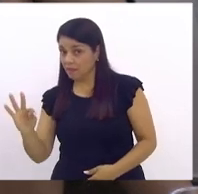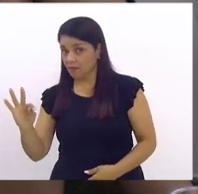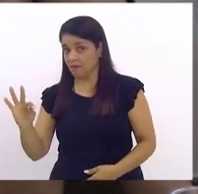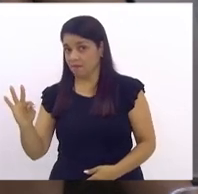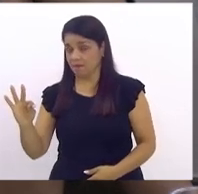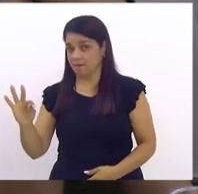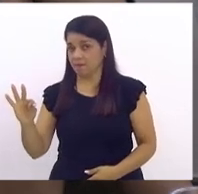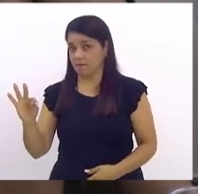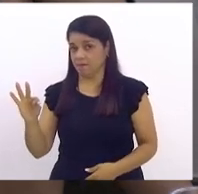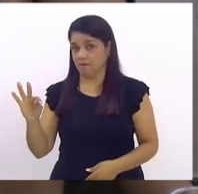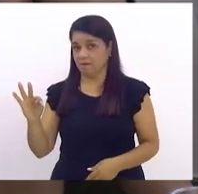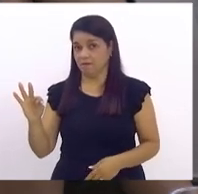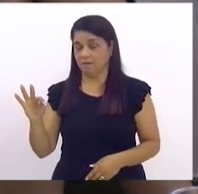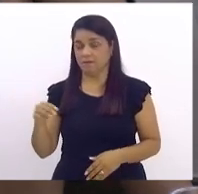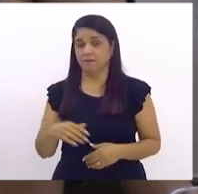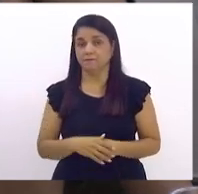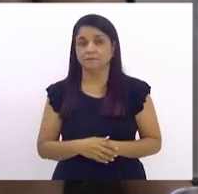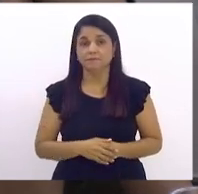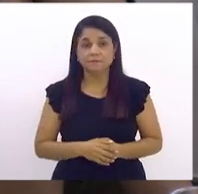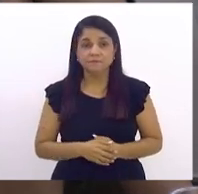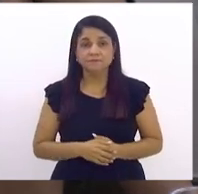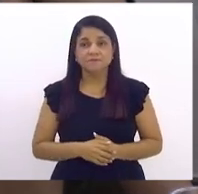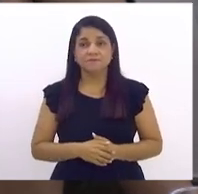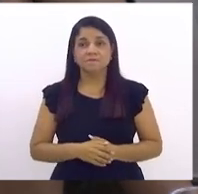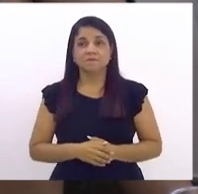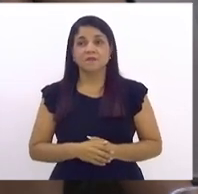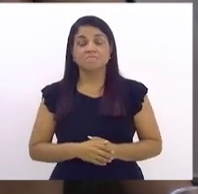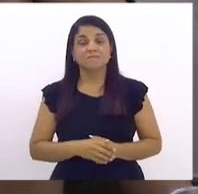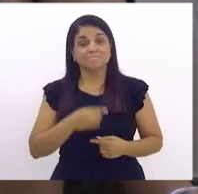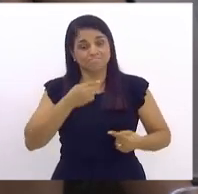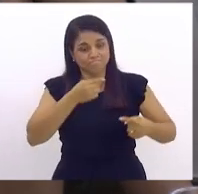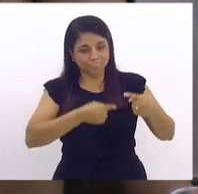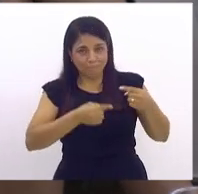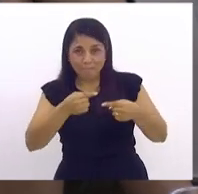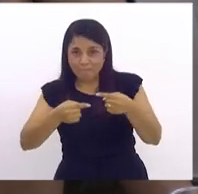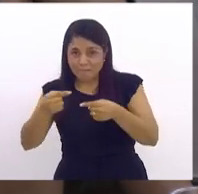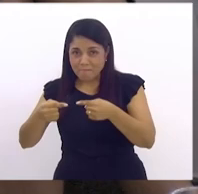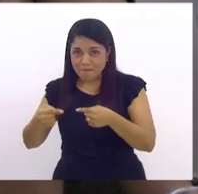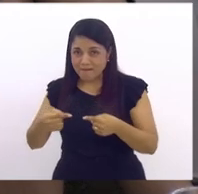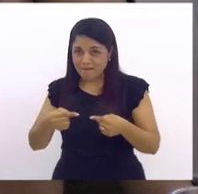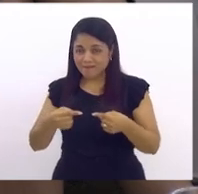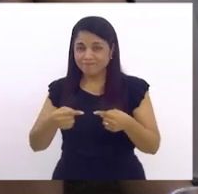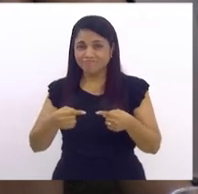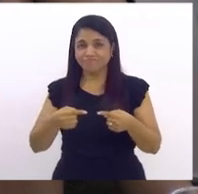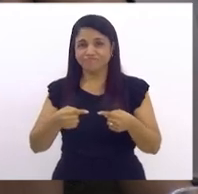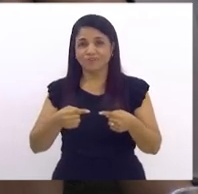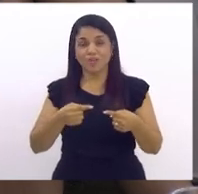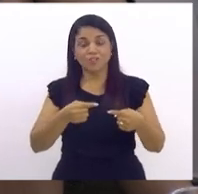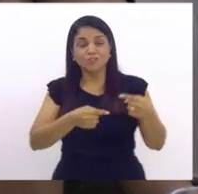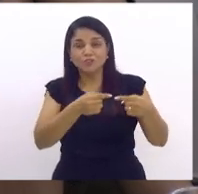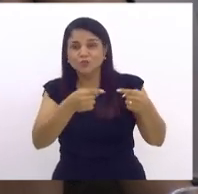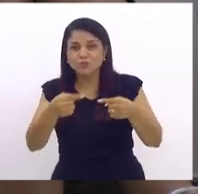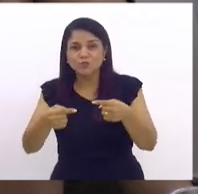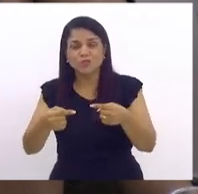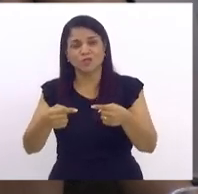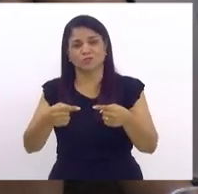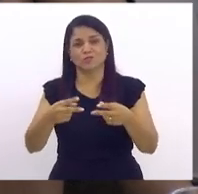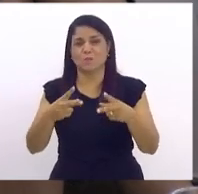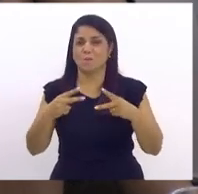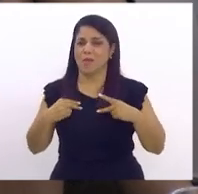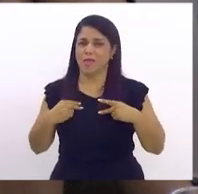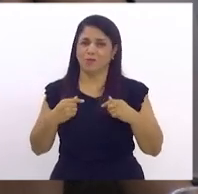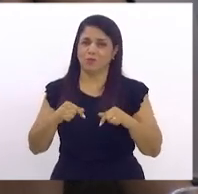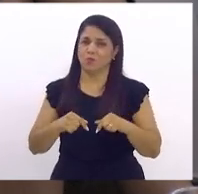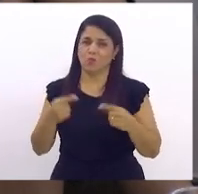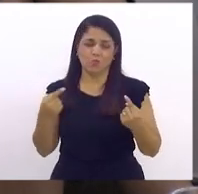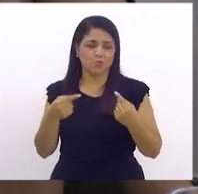Técnicas. Mas se a gente travar essa discussão aqui, a gente vai estar travando discussão de mérito. Então, eu acho que não cabe